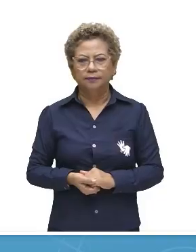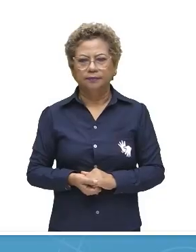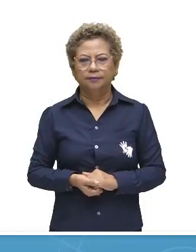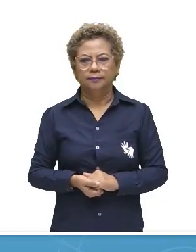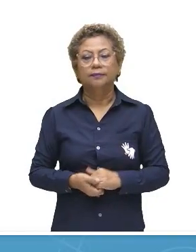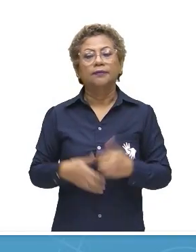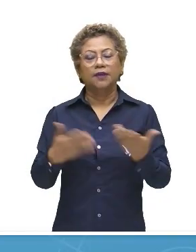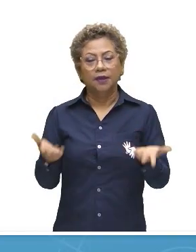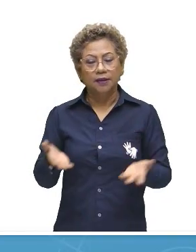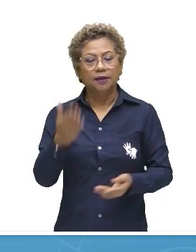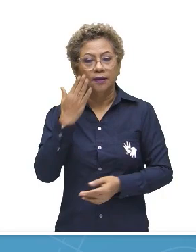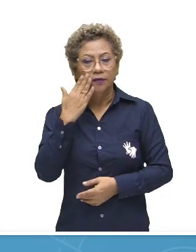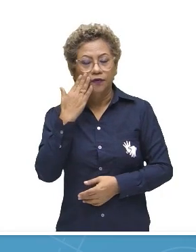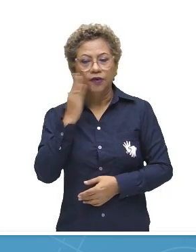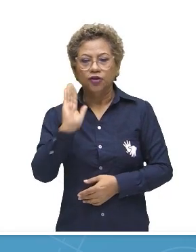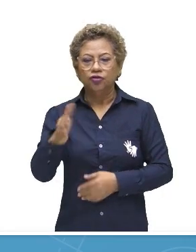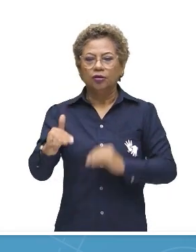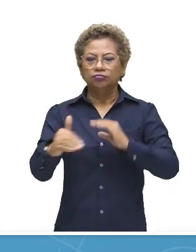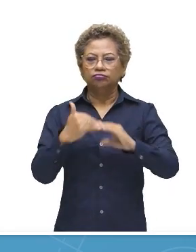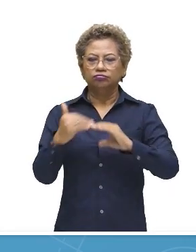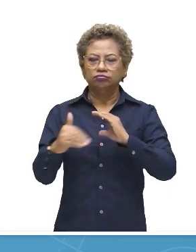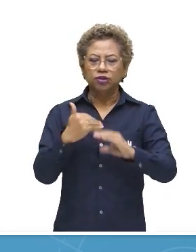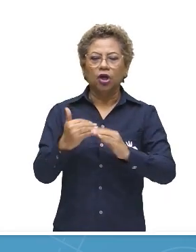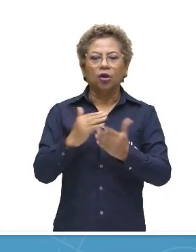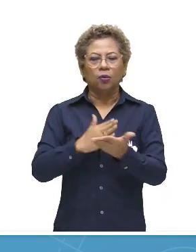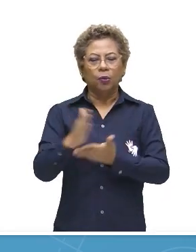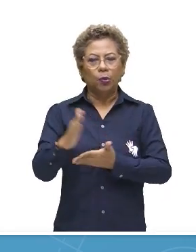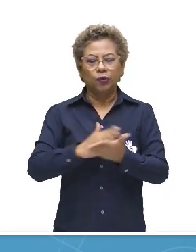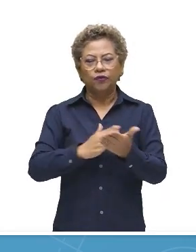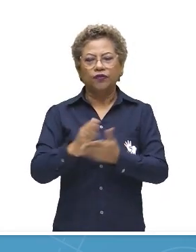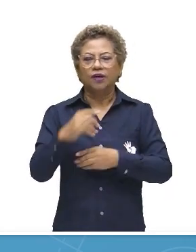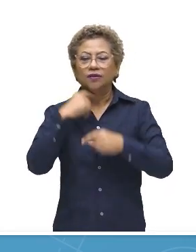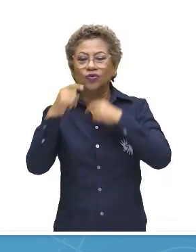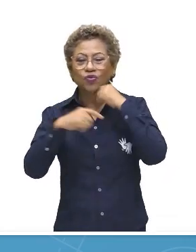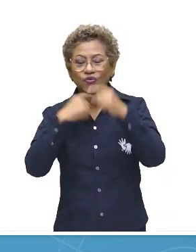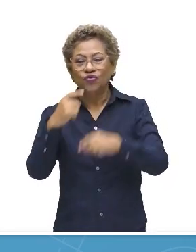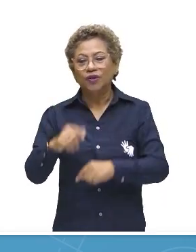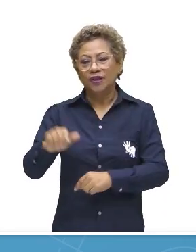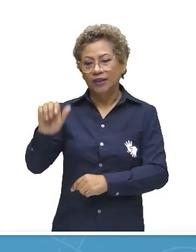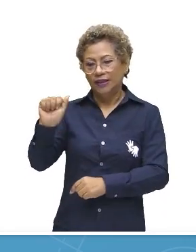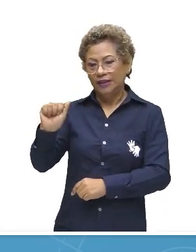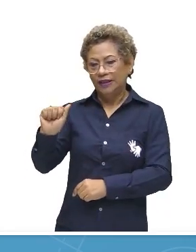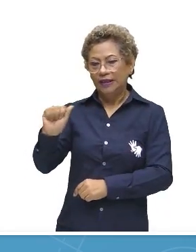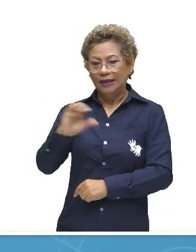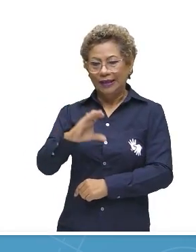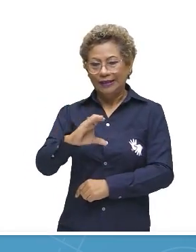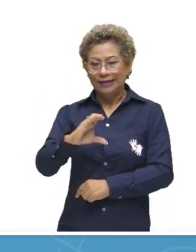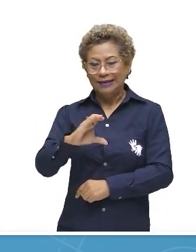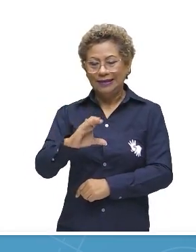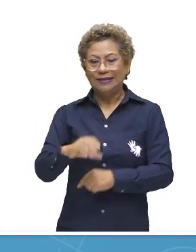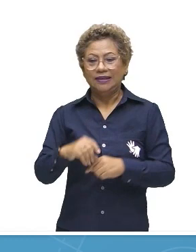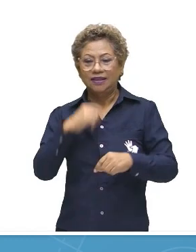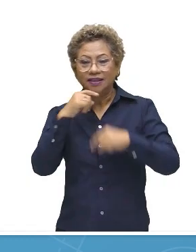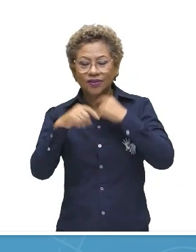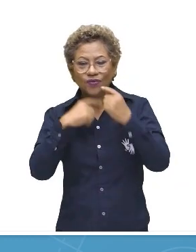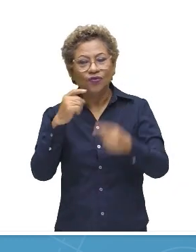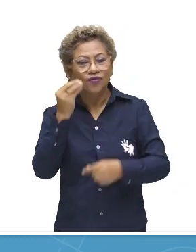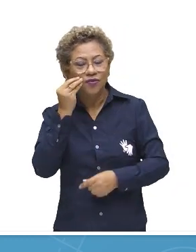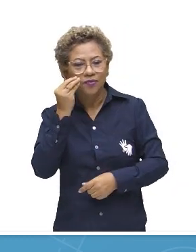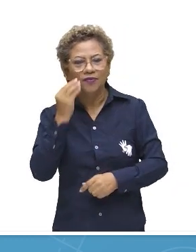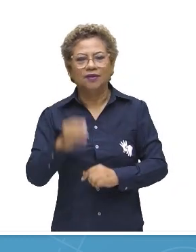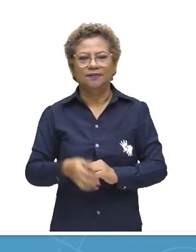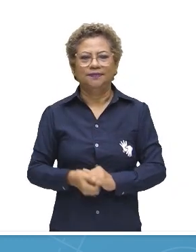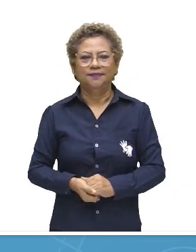Muito bem, então eu vi que a maioria ficou em dúvida entre a letra A e a letra C. Vamos ver então como é que vai ficar essa questão de número